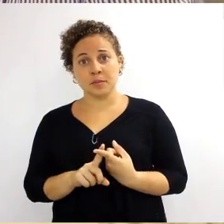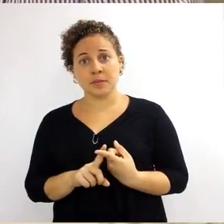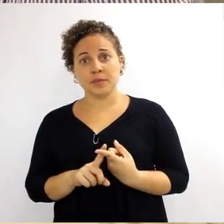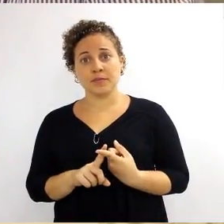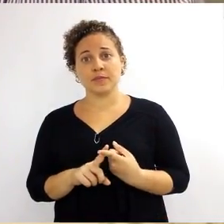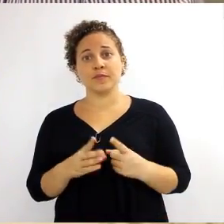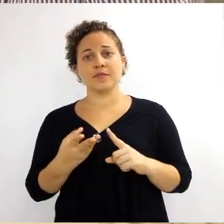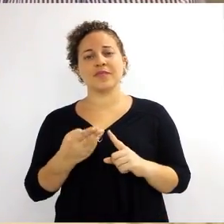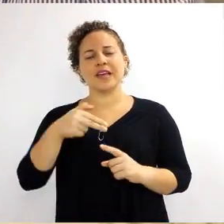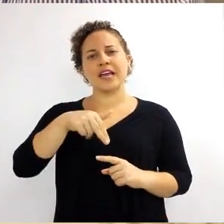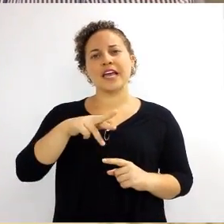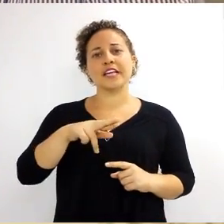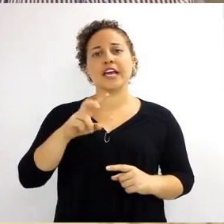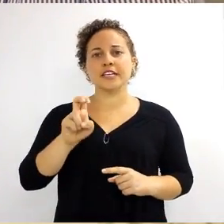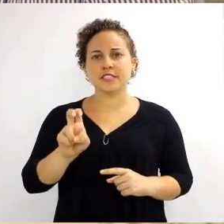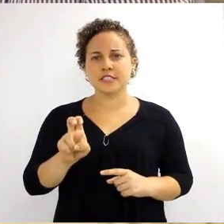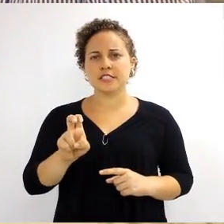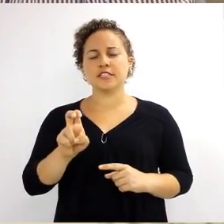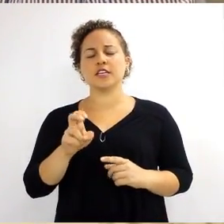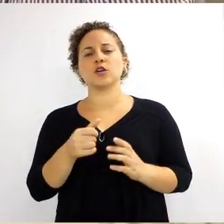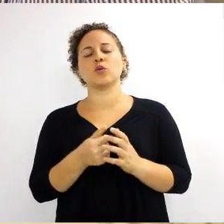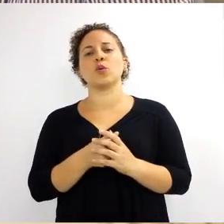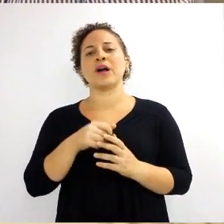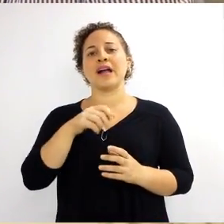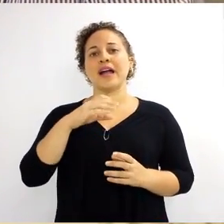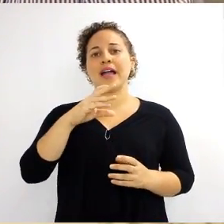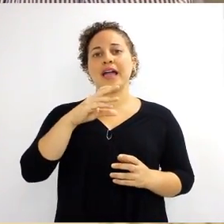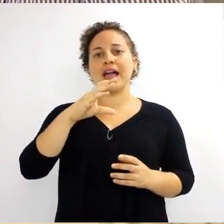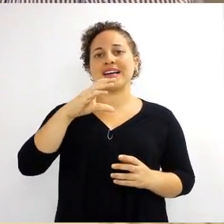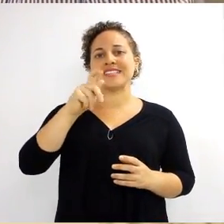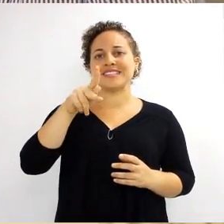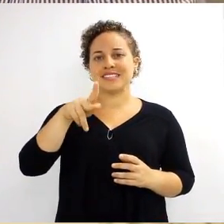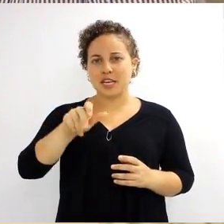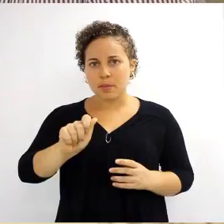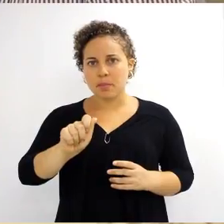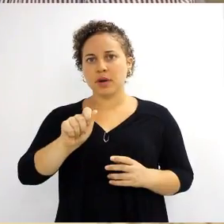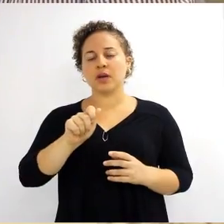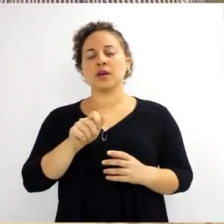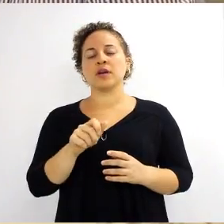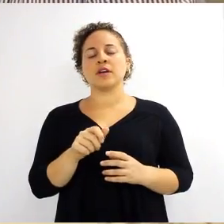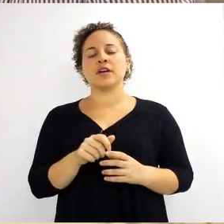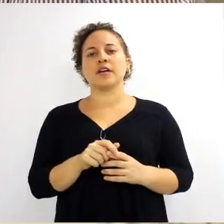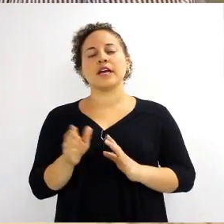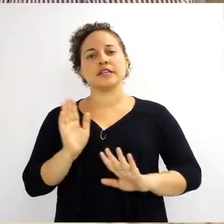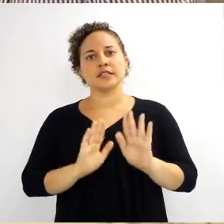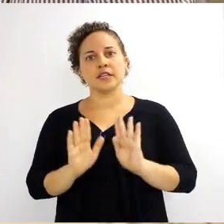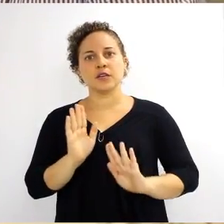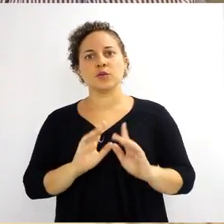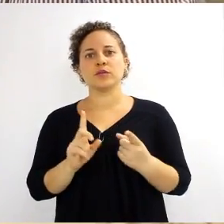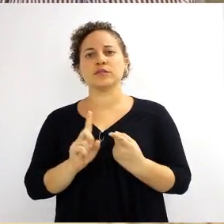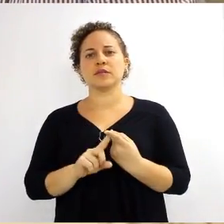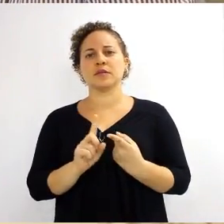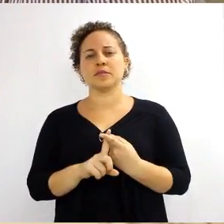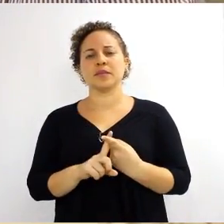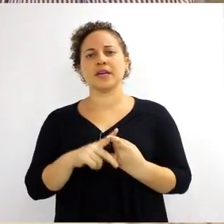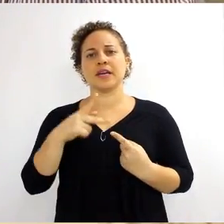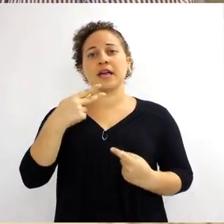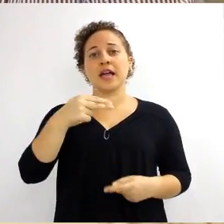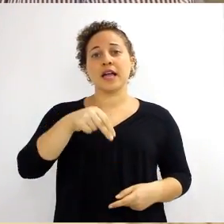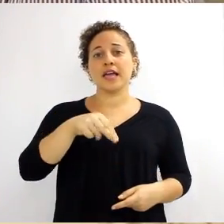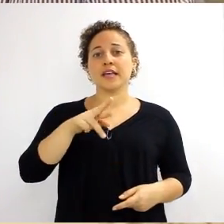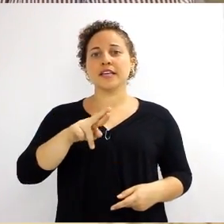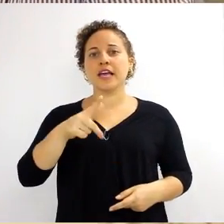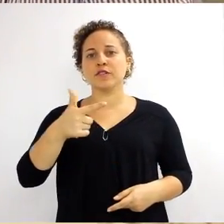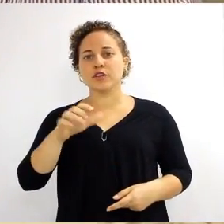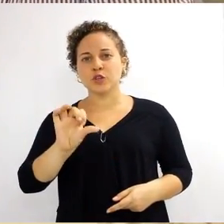faz parte da NR5, que é a questão do Porto, é a CIPA, e CPATP, que é atrelada à NR29, que é